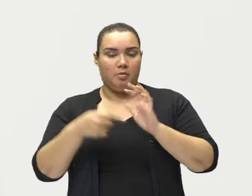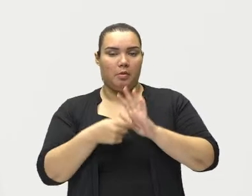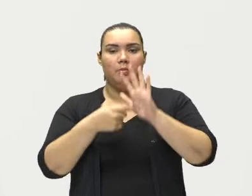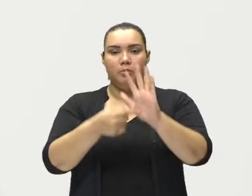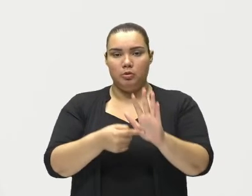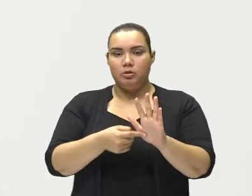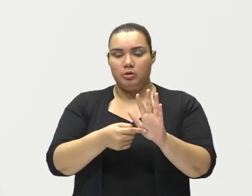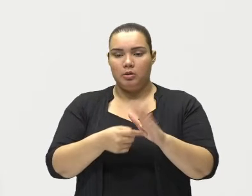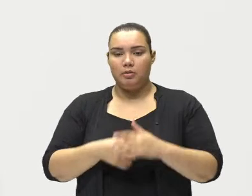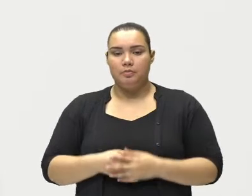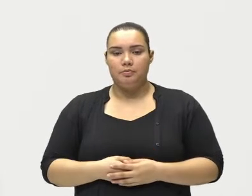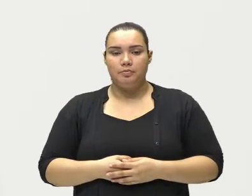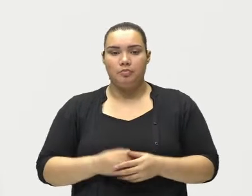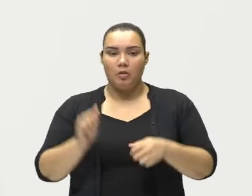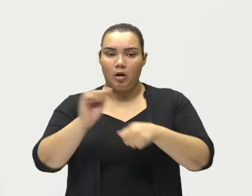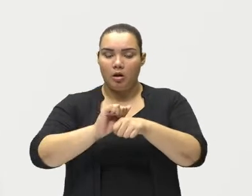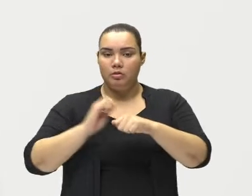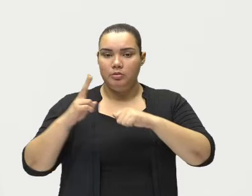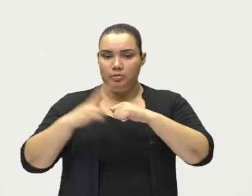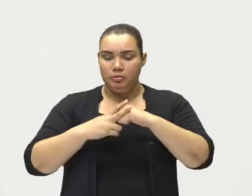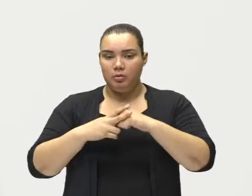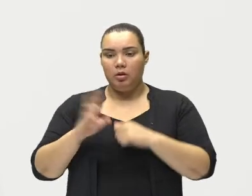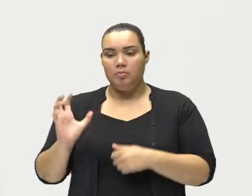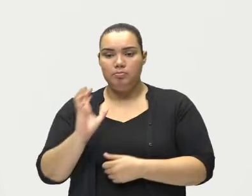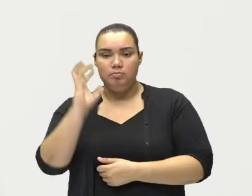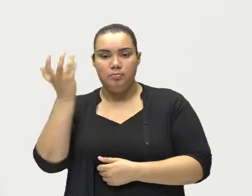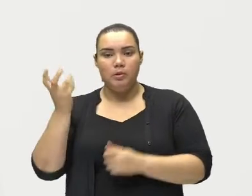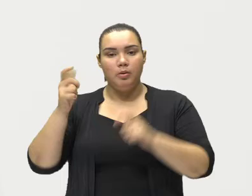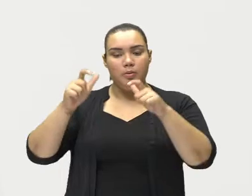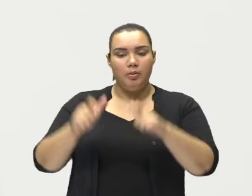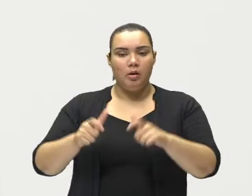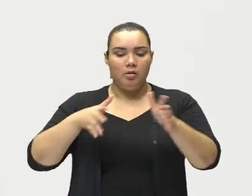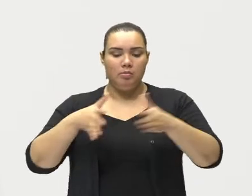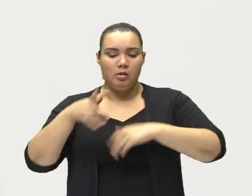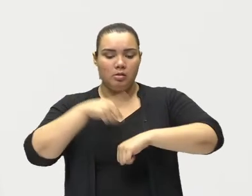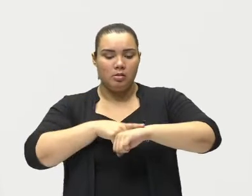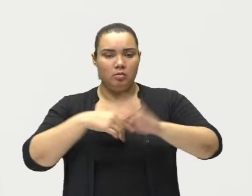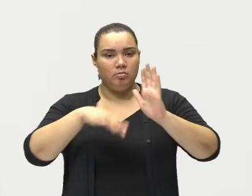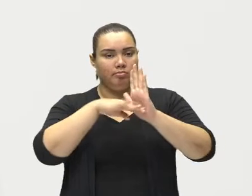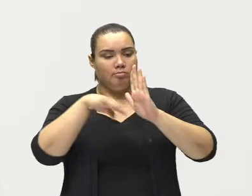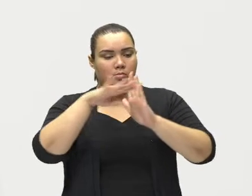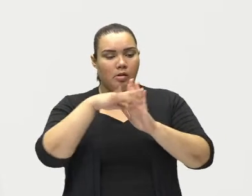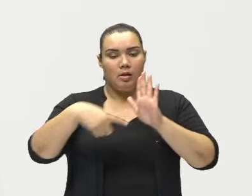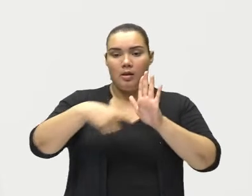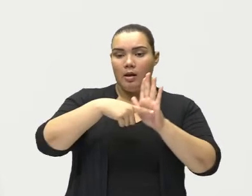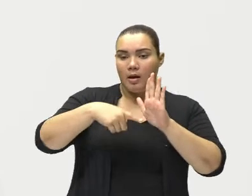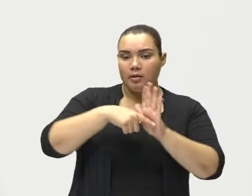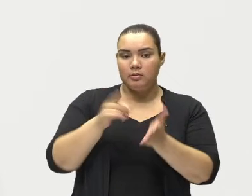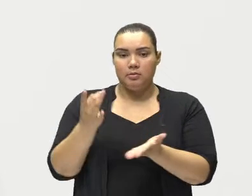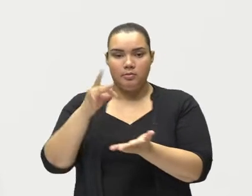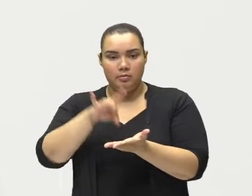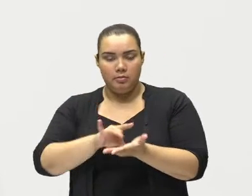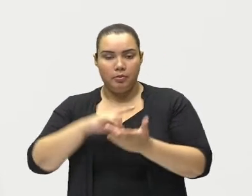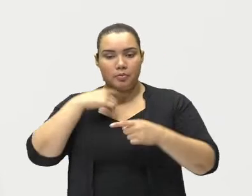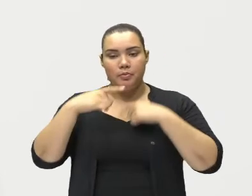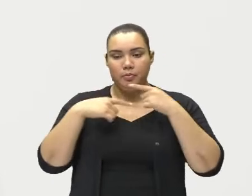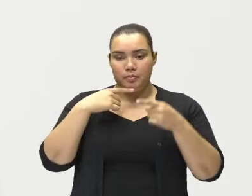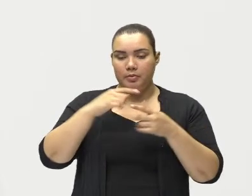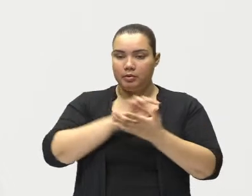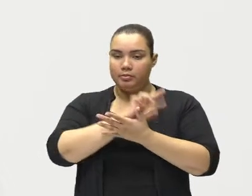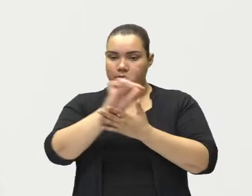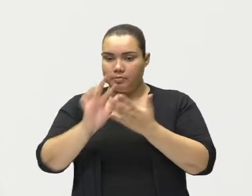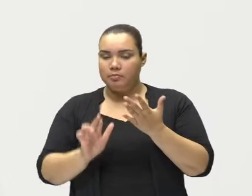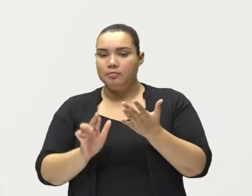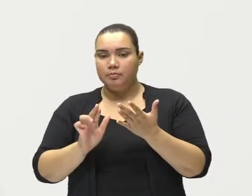aí. Advérbio, modo, lugar, tempo, intensidade, negação, afirmação, dúvida. Ele